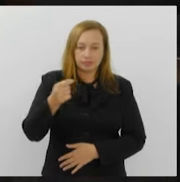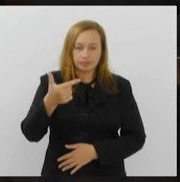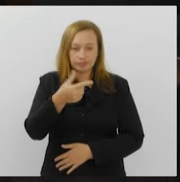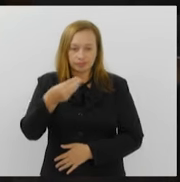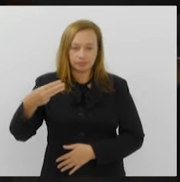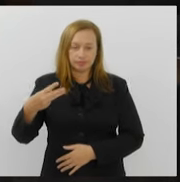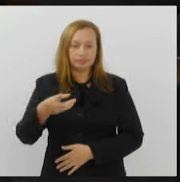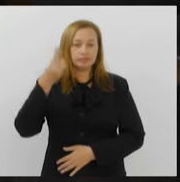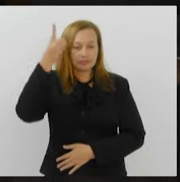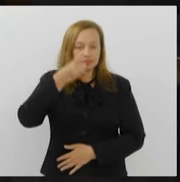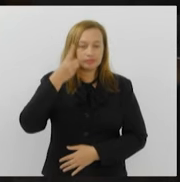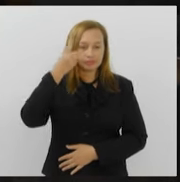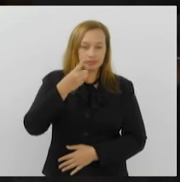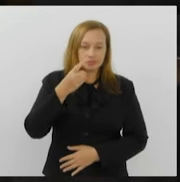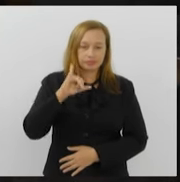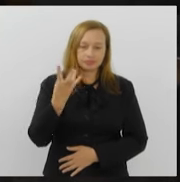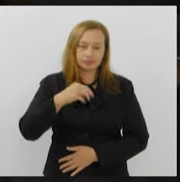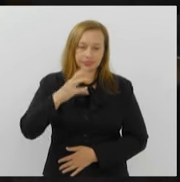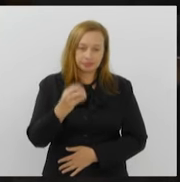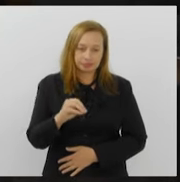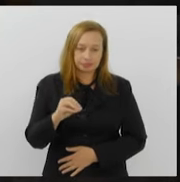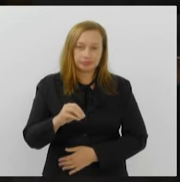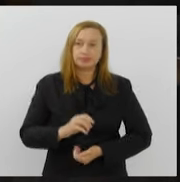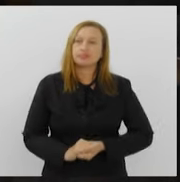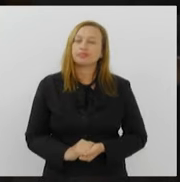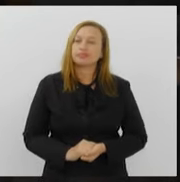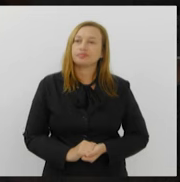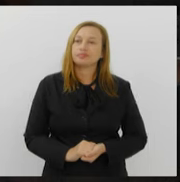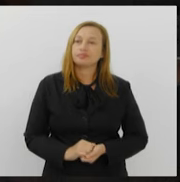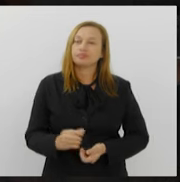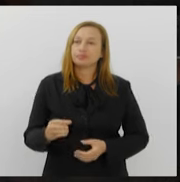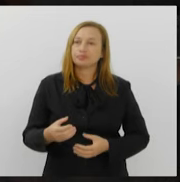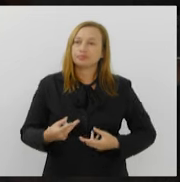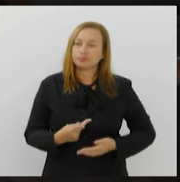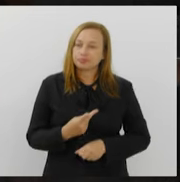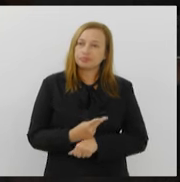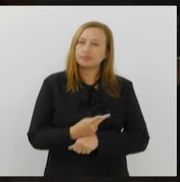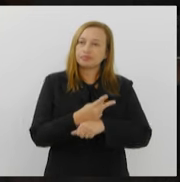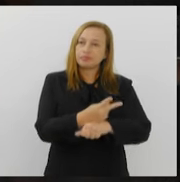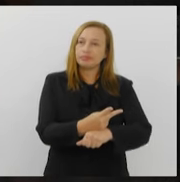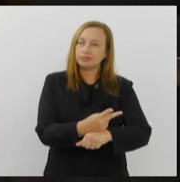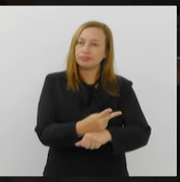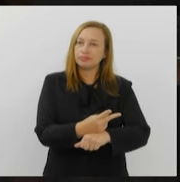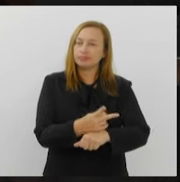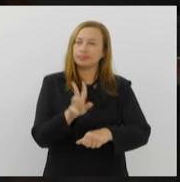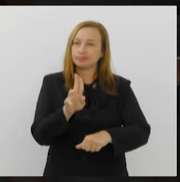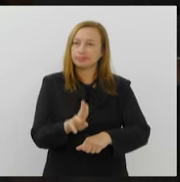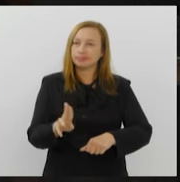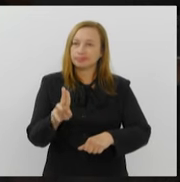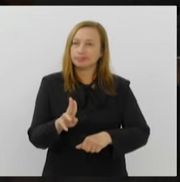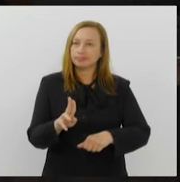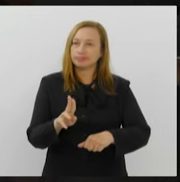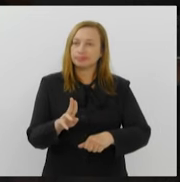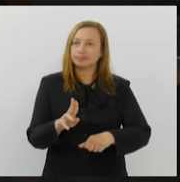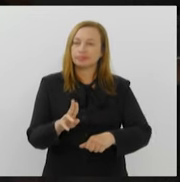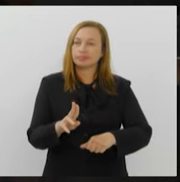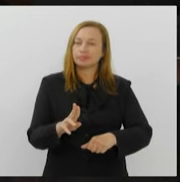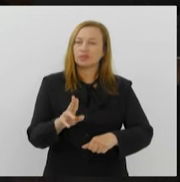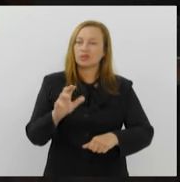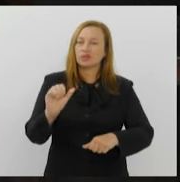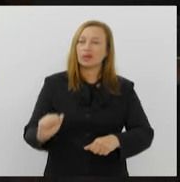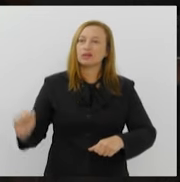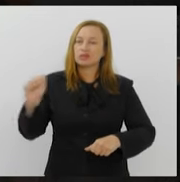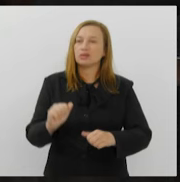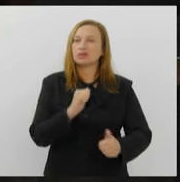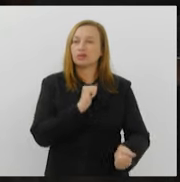2518/2023, de autoria do deputado Chico Machado, que fica considerado título de utilidade pública à Associação Beneficente Promocional